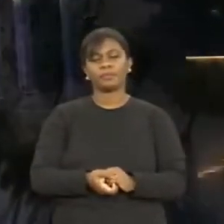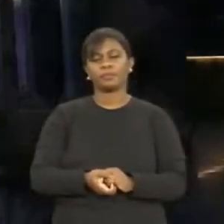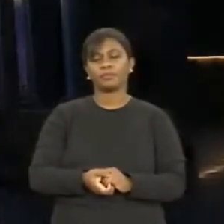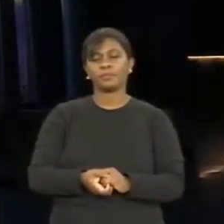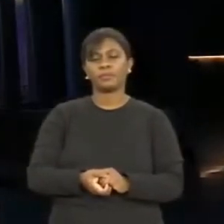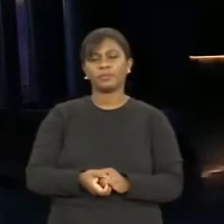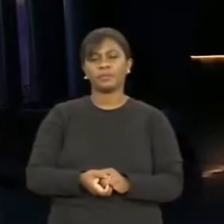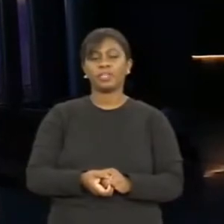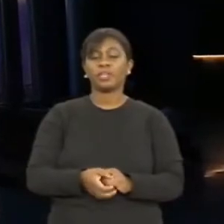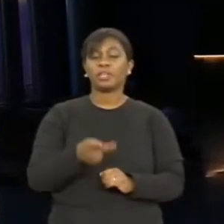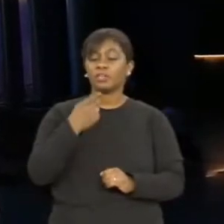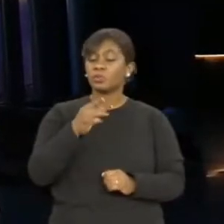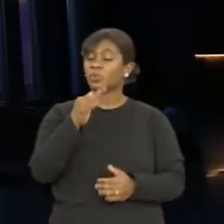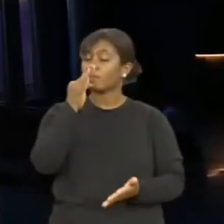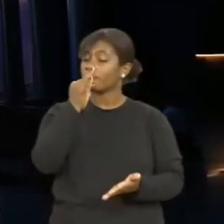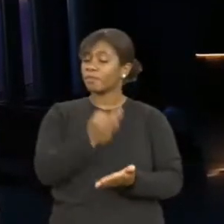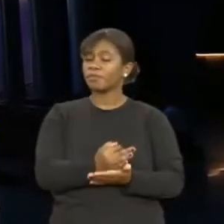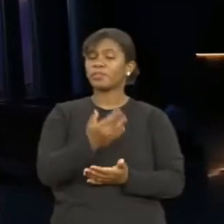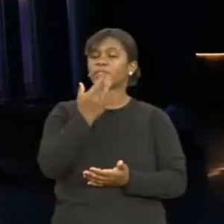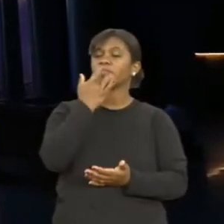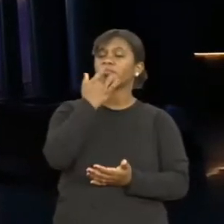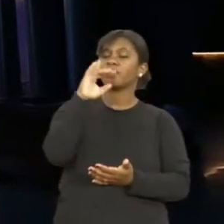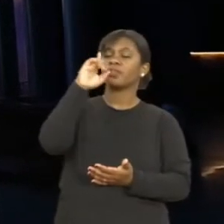A sua falta de temor